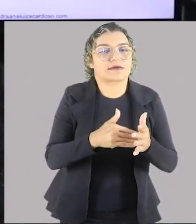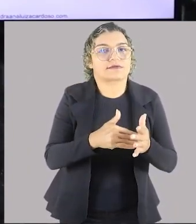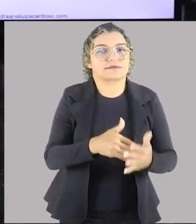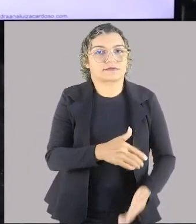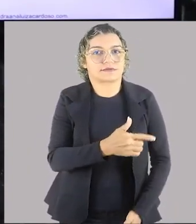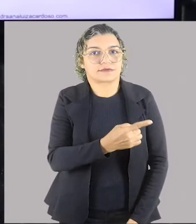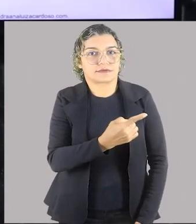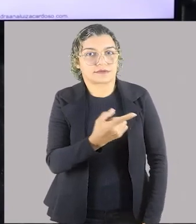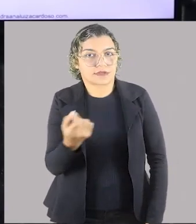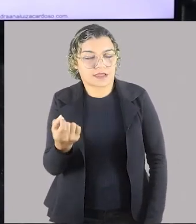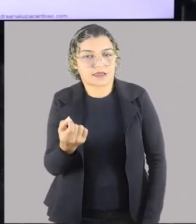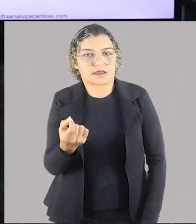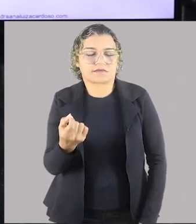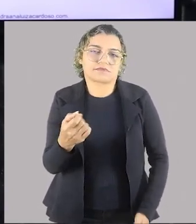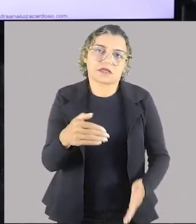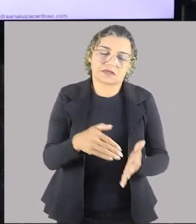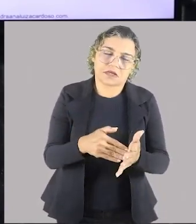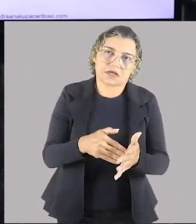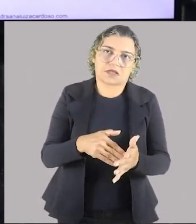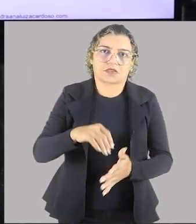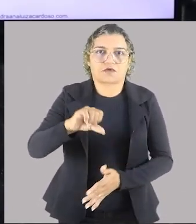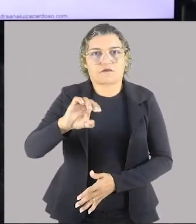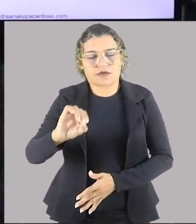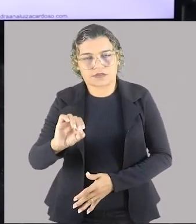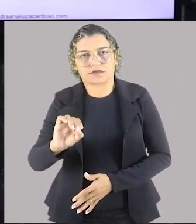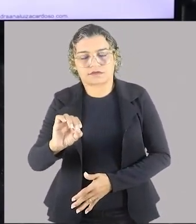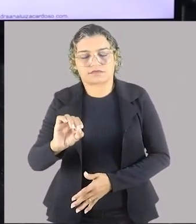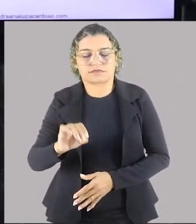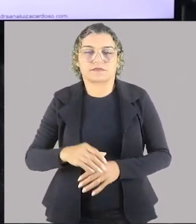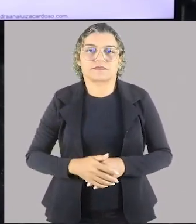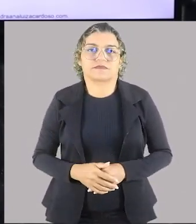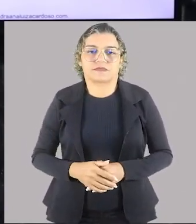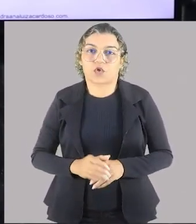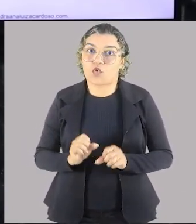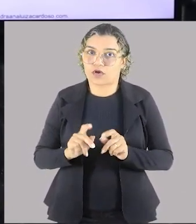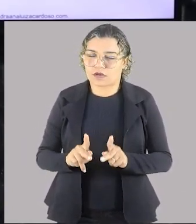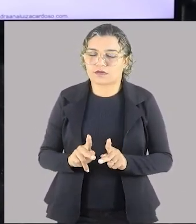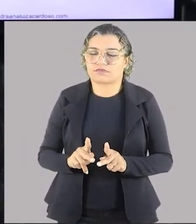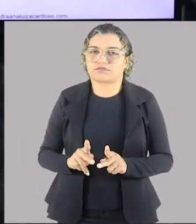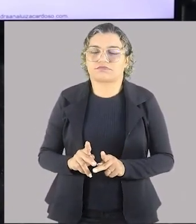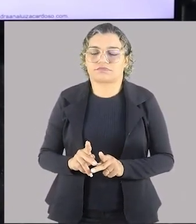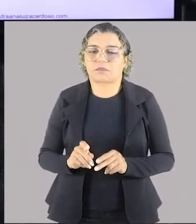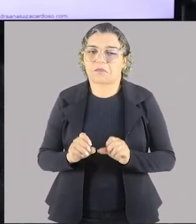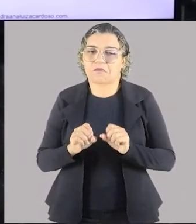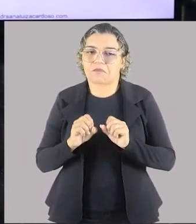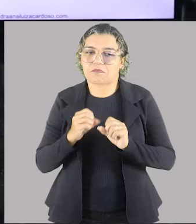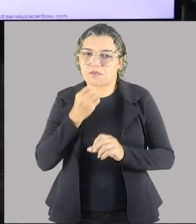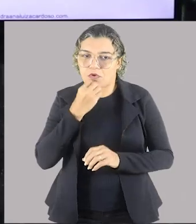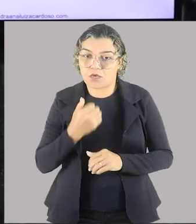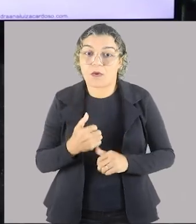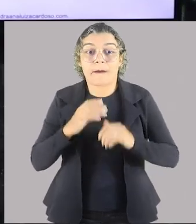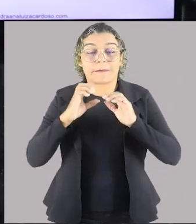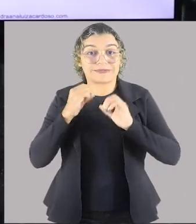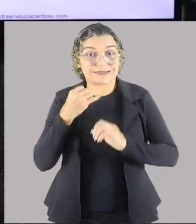miligramas por decilitro. Então, de 90 a 100, tá ok, tá legal. Quando passa de 100 já vai para